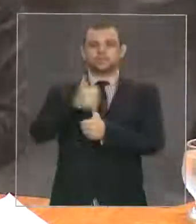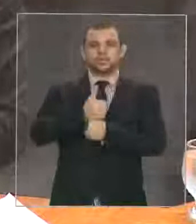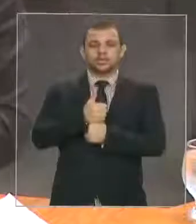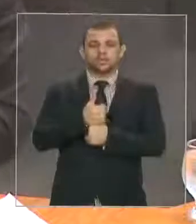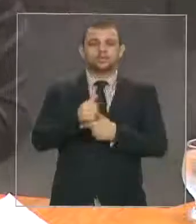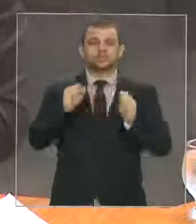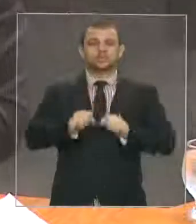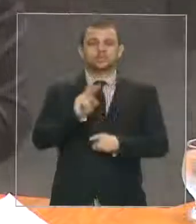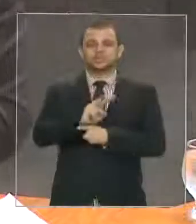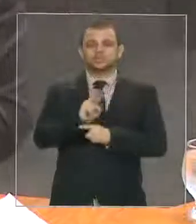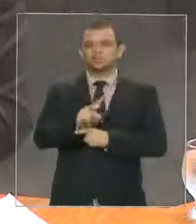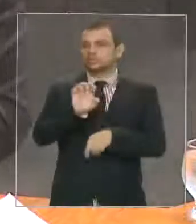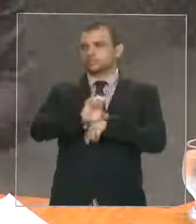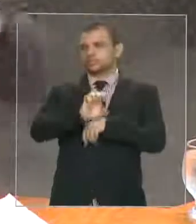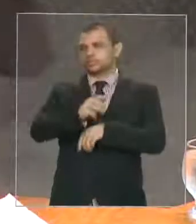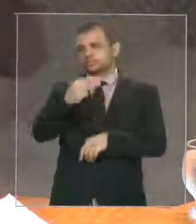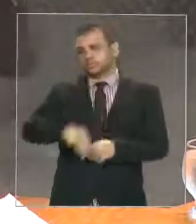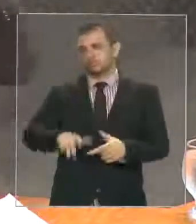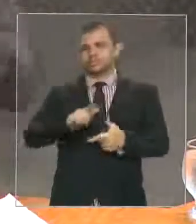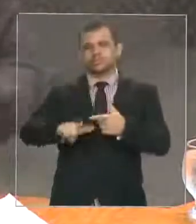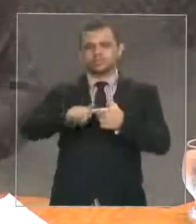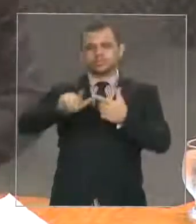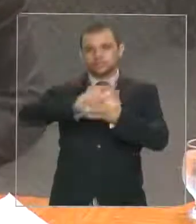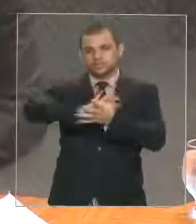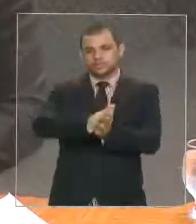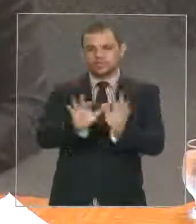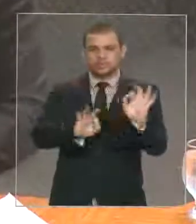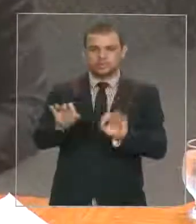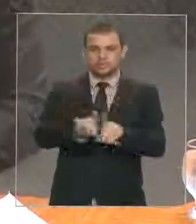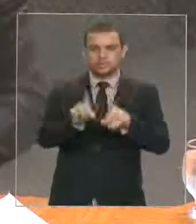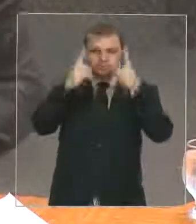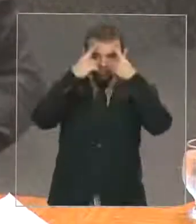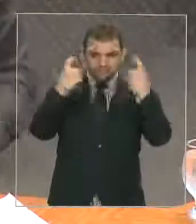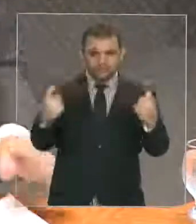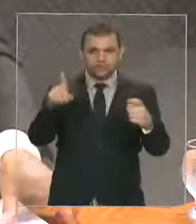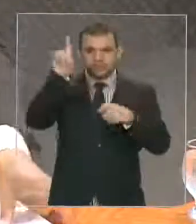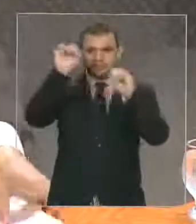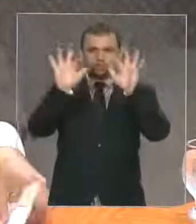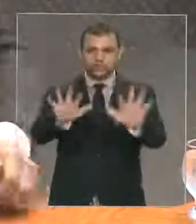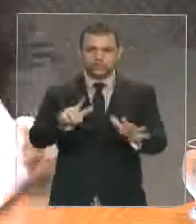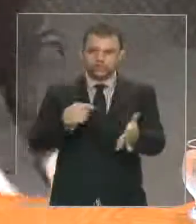Estado do Maranhão do crime organizado, da violência. Que Deus abençoe a todos e vamos à luta.